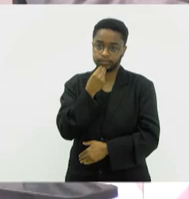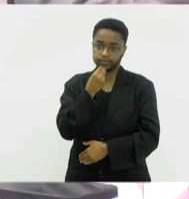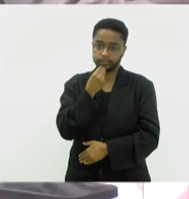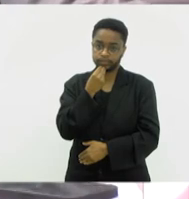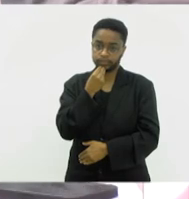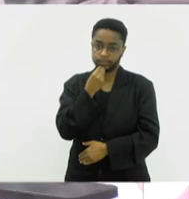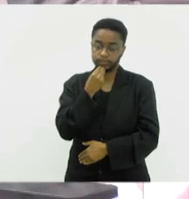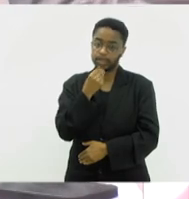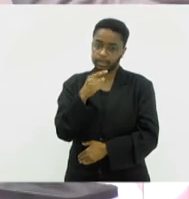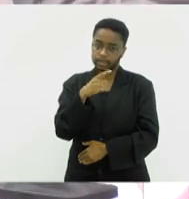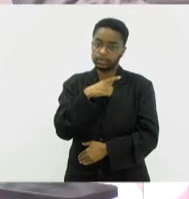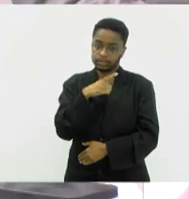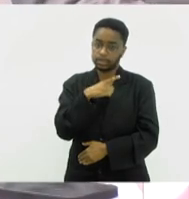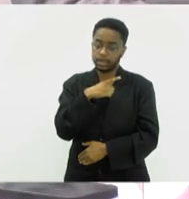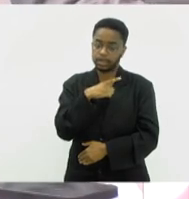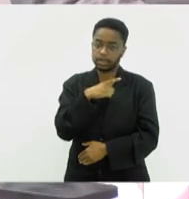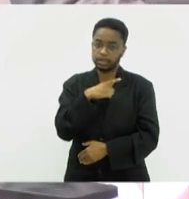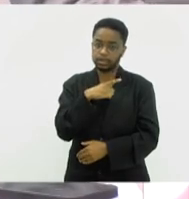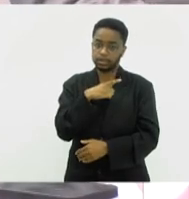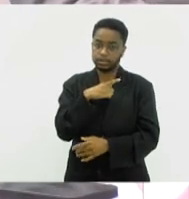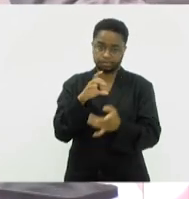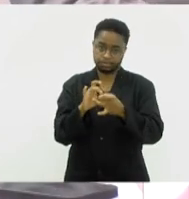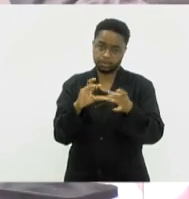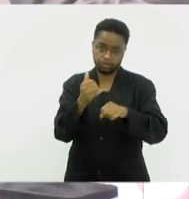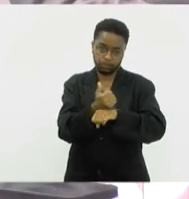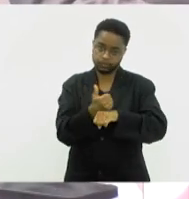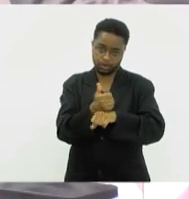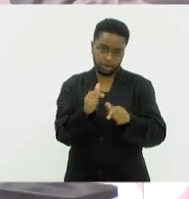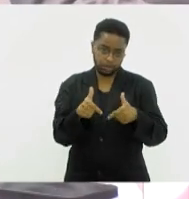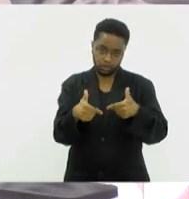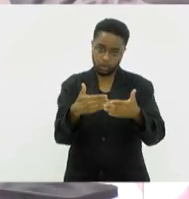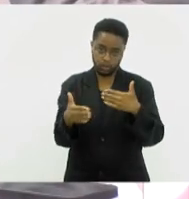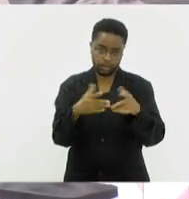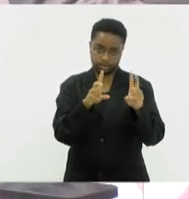obviamente, credenciado para fazer o atendimento psicológico, qualquer que seja o tema.